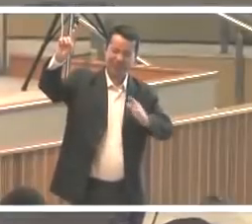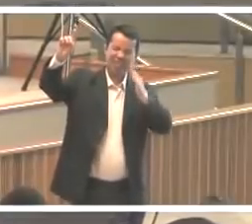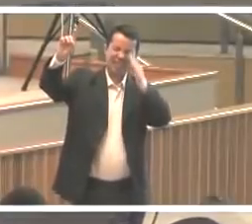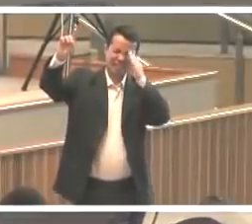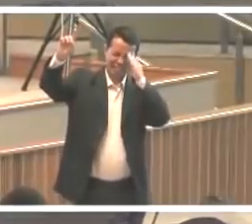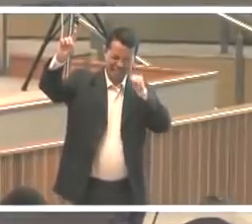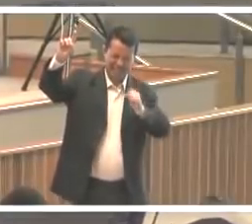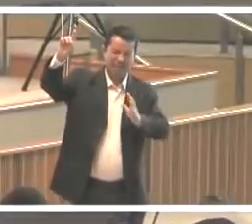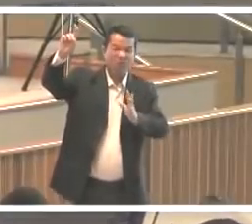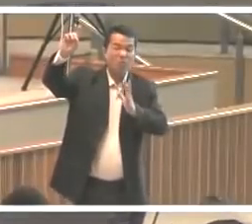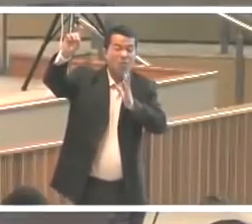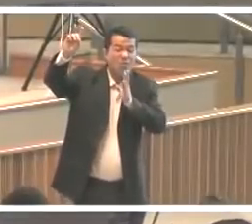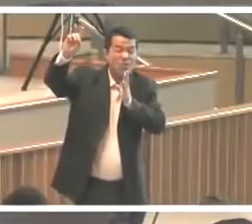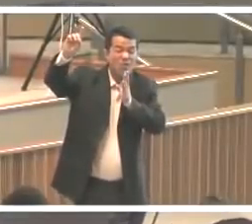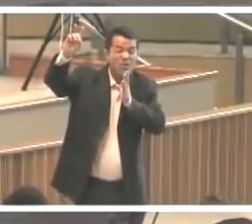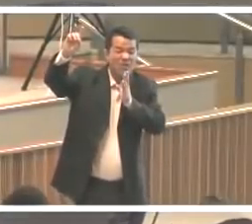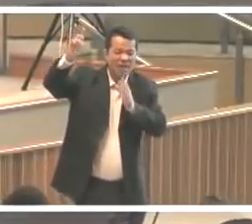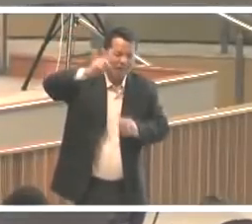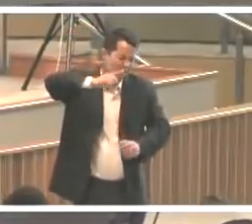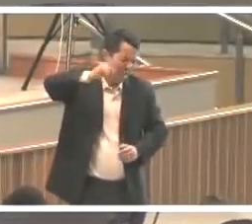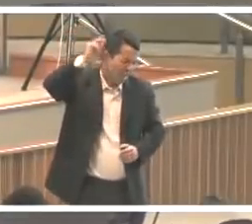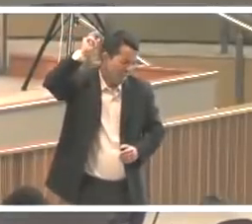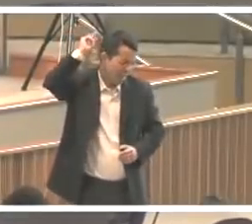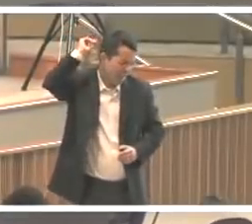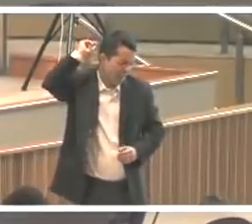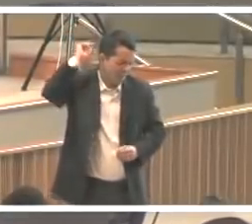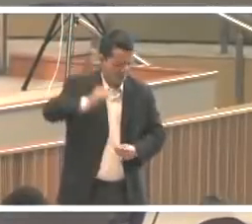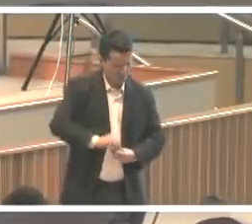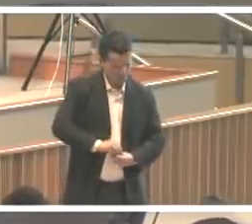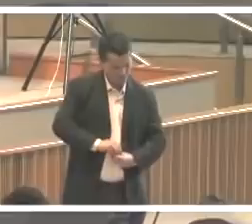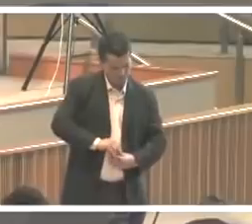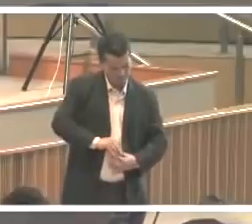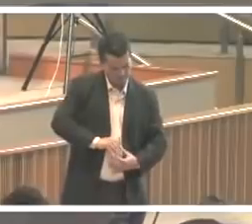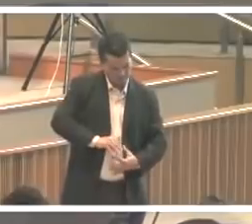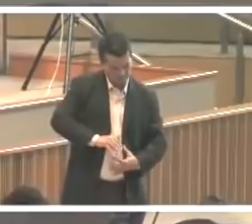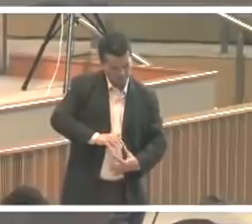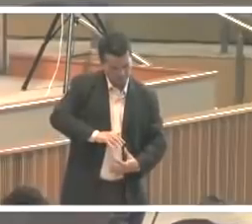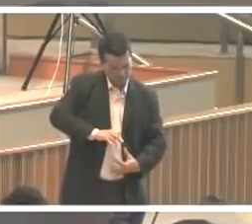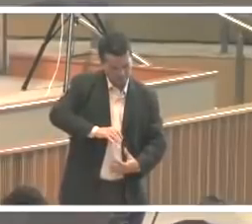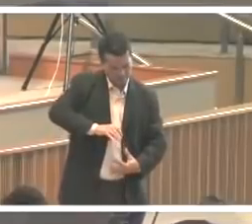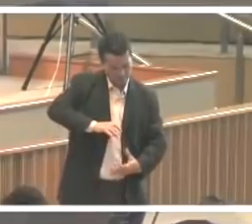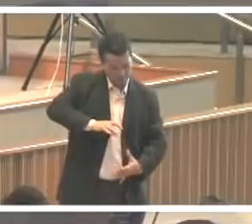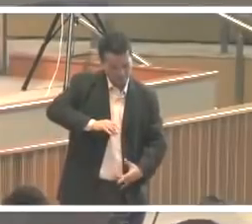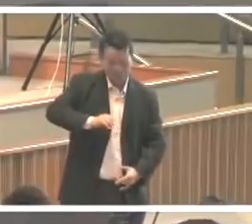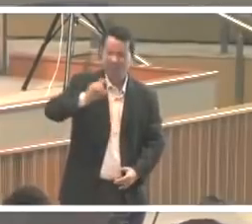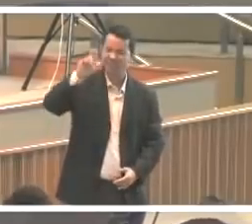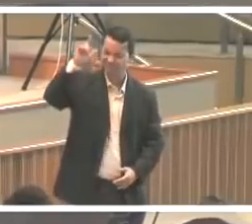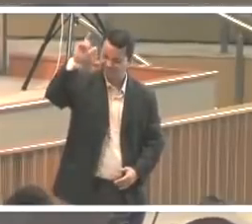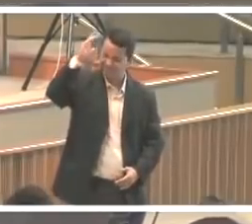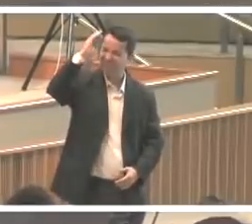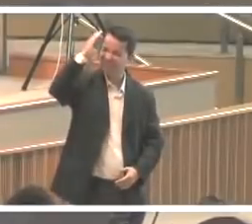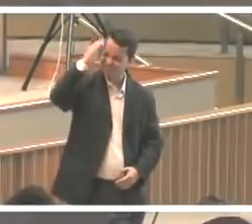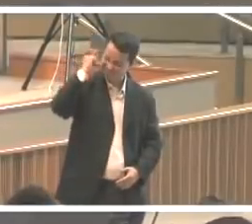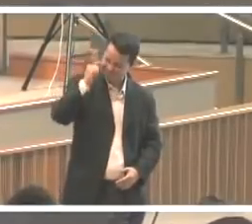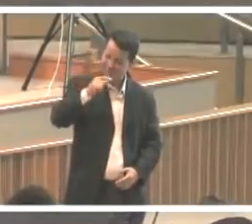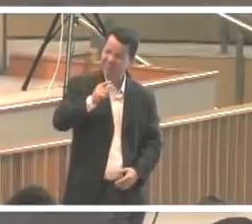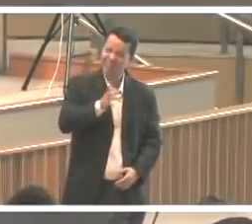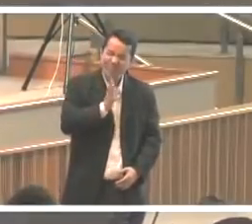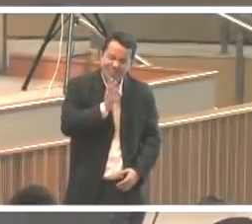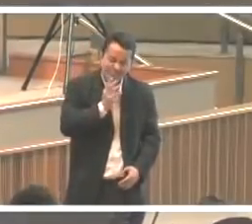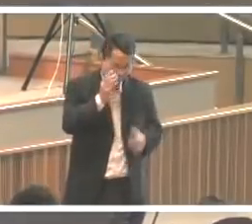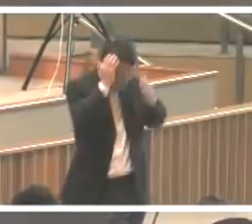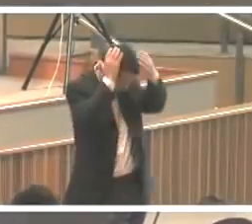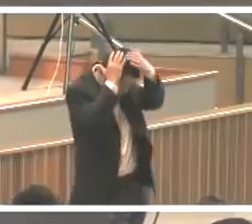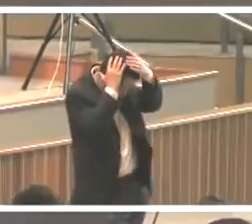como o Senhor viu elas sendo formadas no ventre da mamãe, como o Senhor mesmo contou quantos fios de